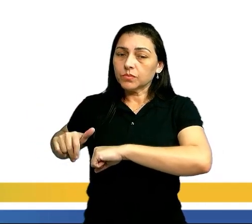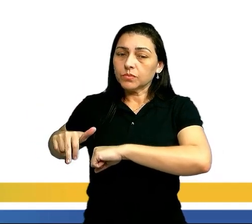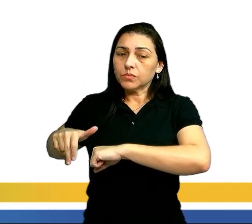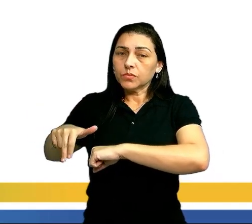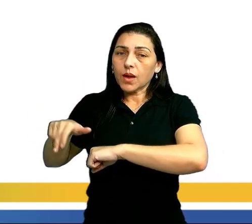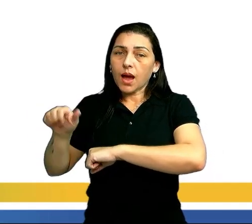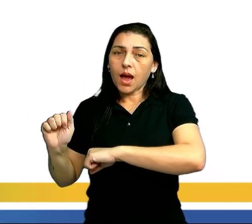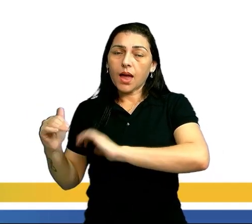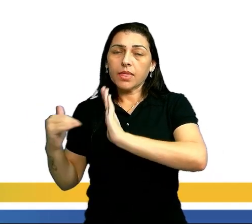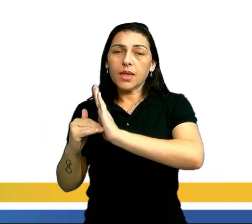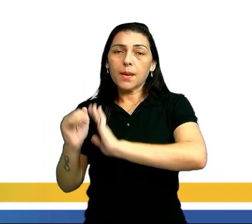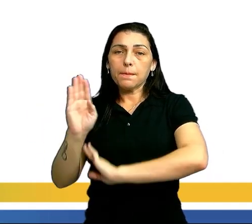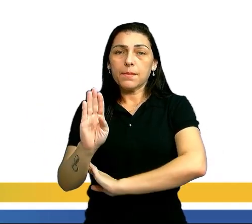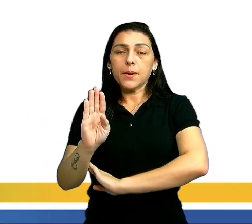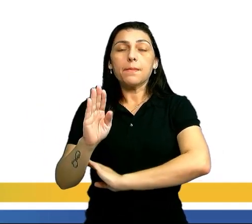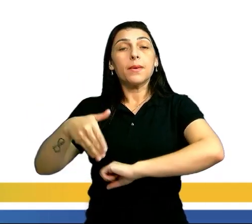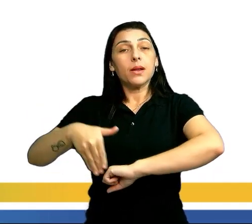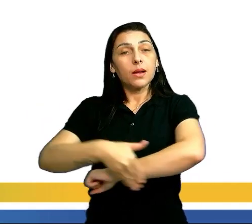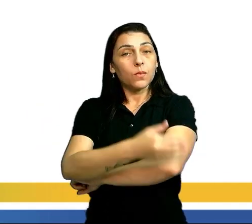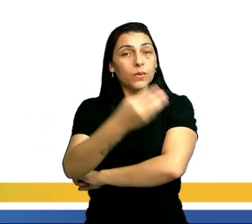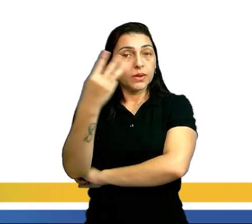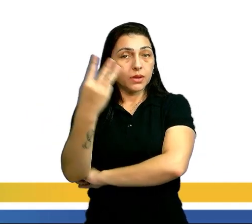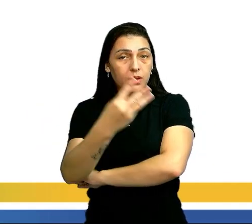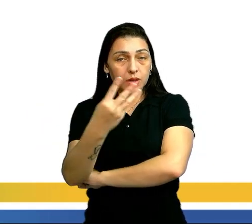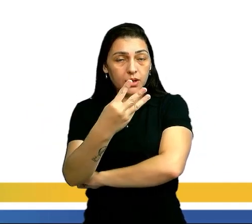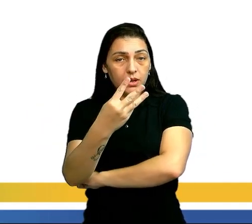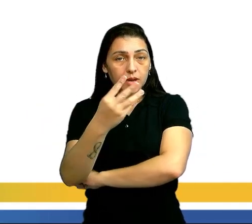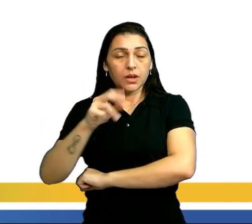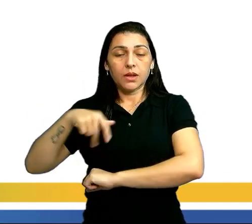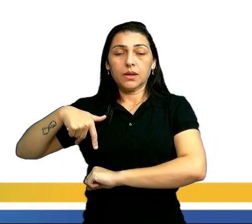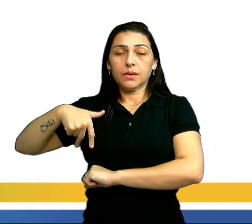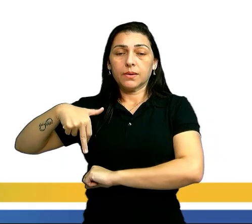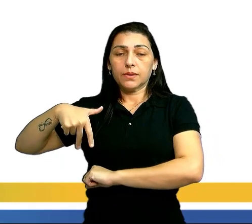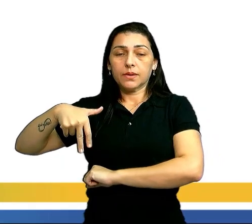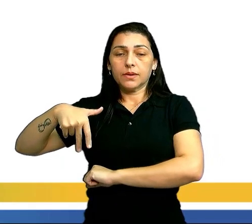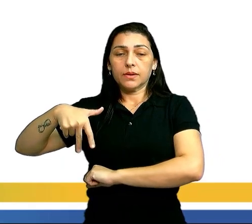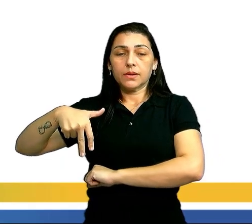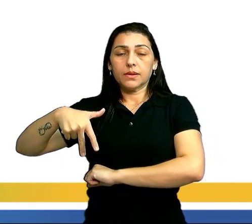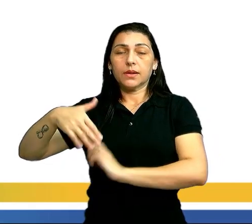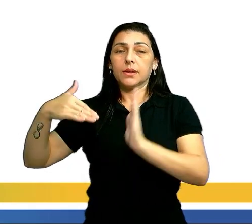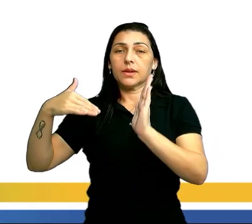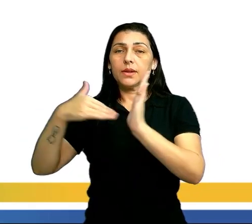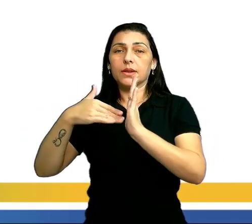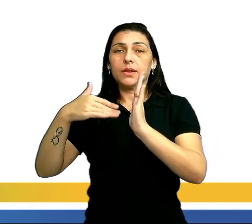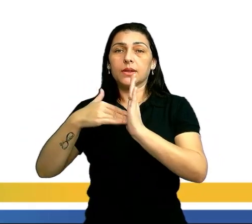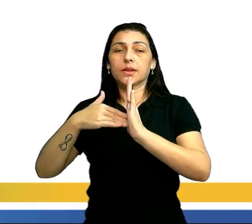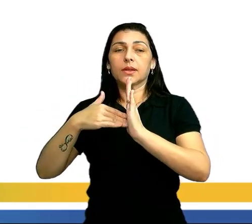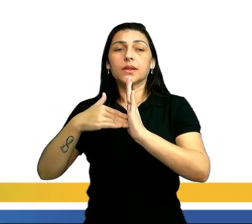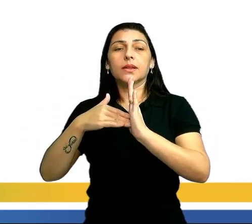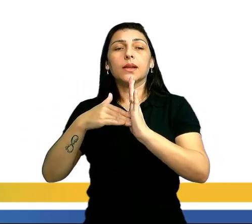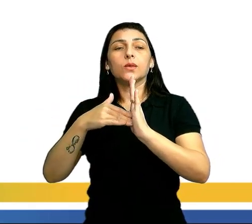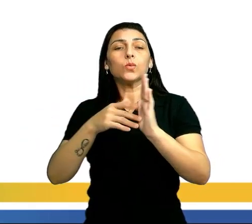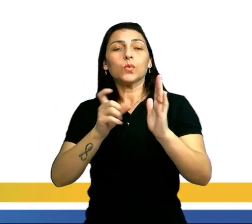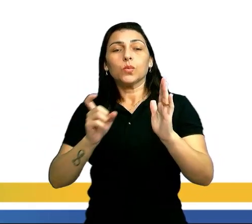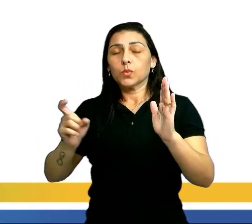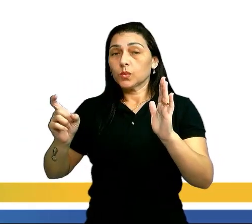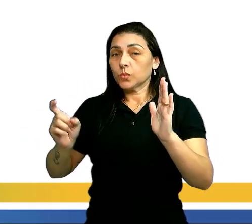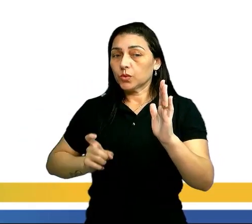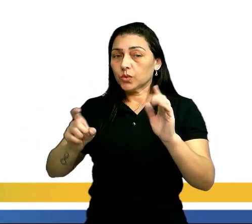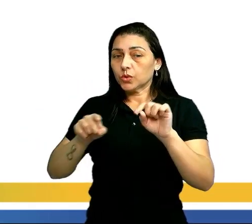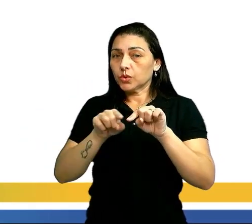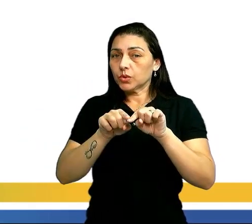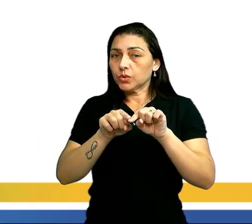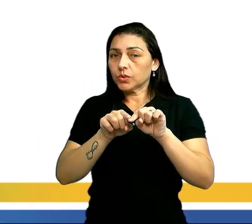B pela Rua 3. Observe que ela andou até a ponta do nosso eixo X aí, com